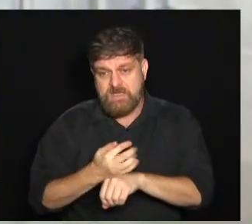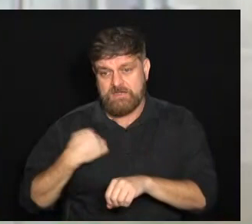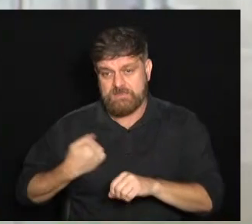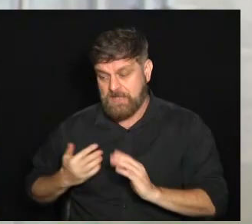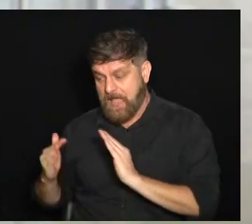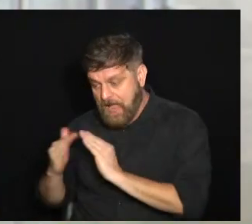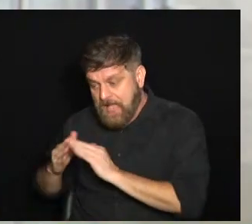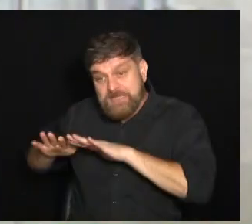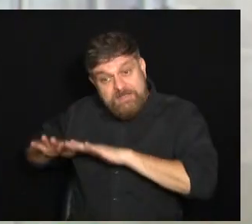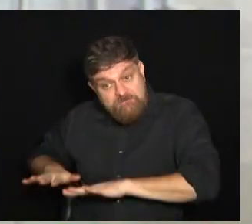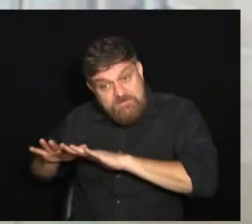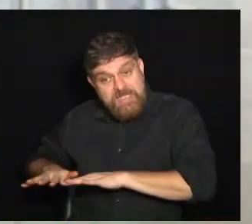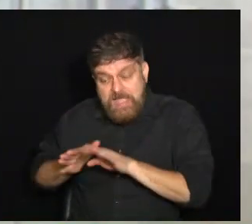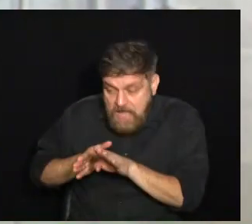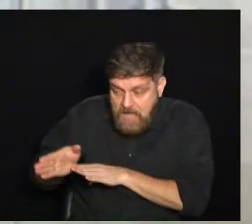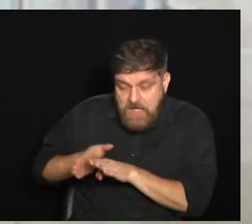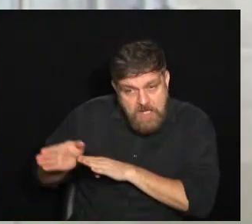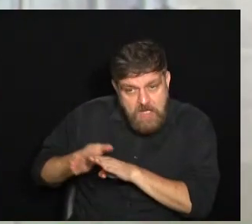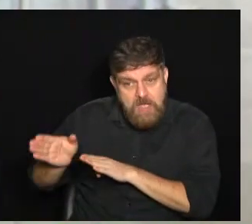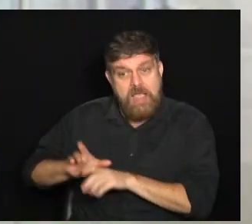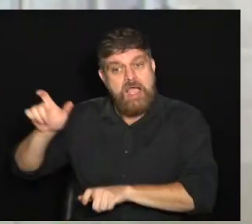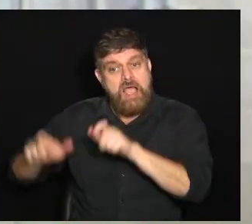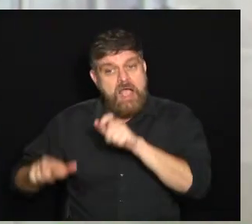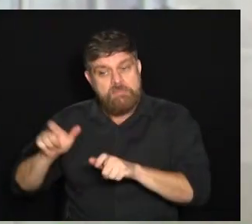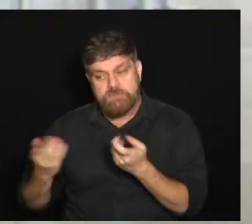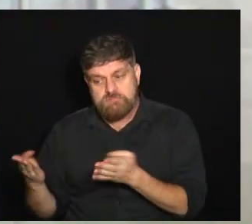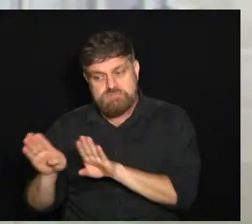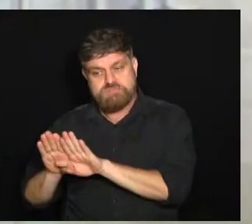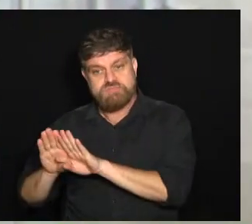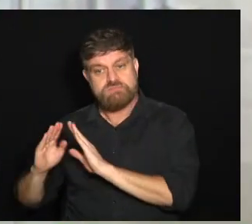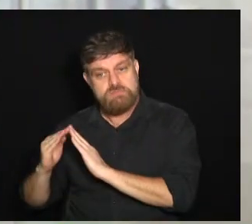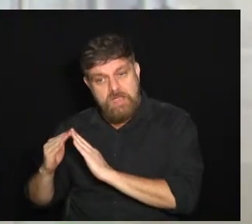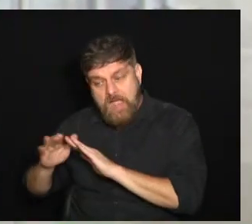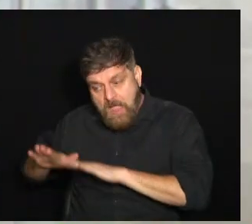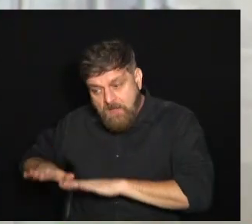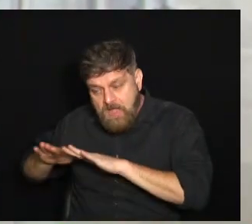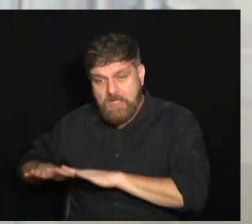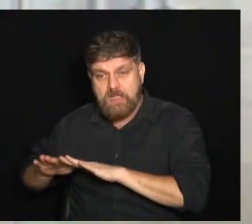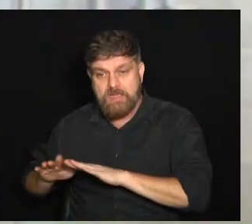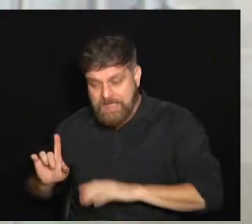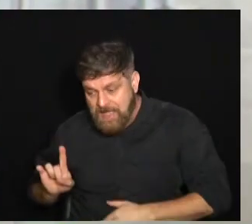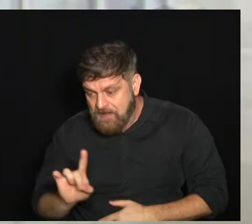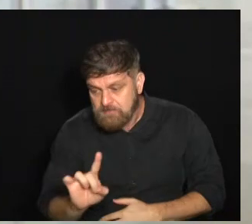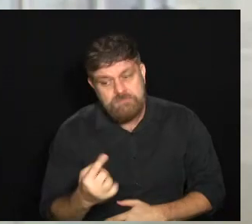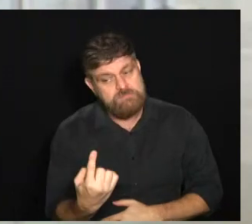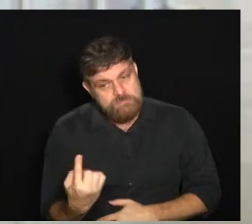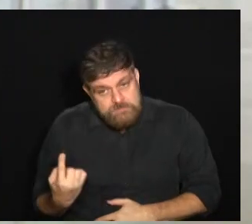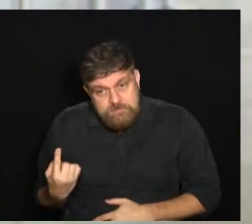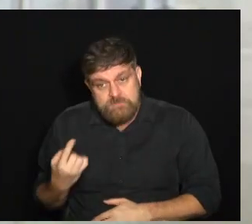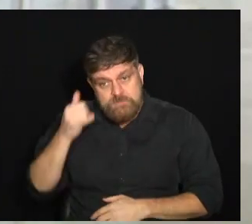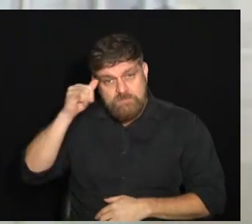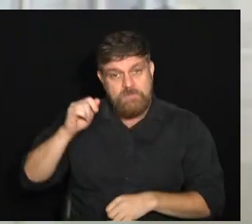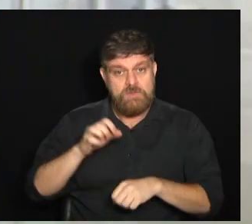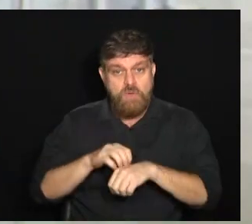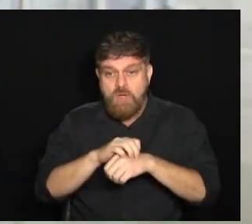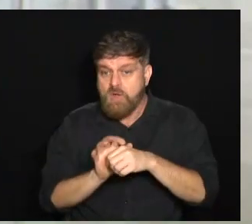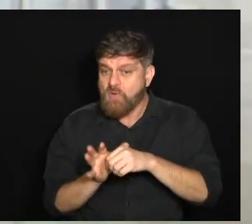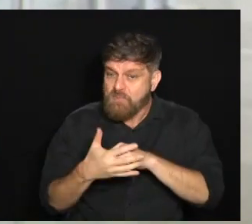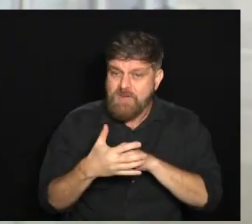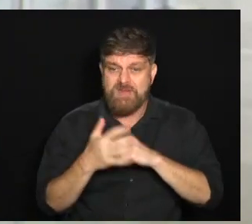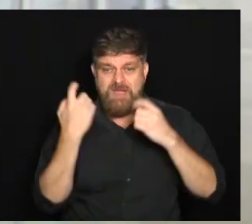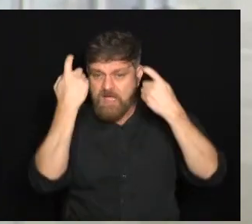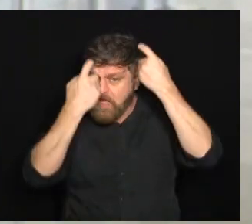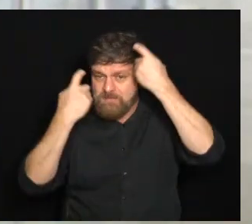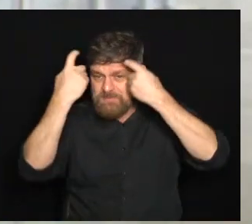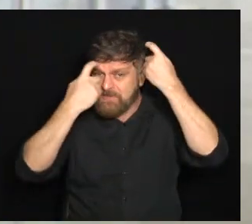em casa e não é férias. As pessoas devem ficar em casa, não sair de casa, porque o coronavírus é uma preocupação